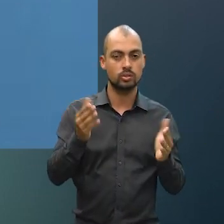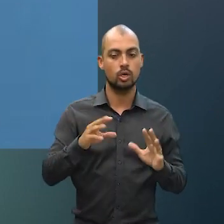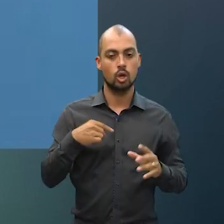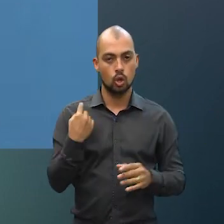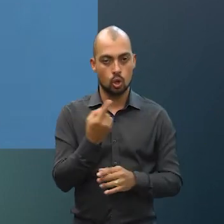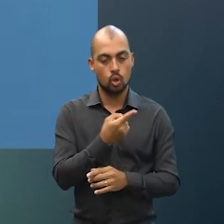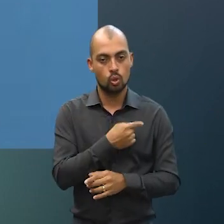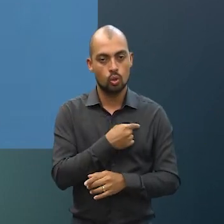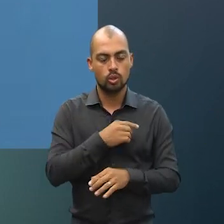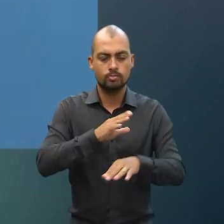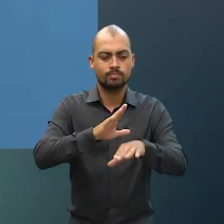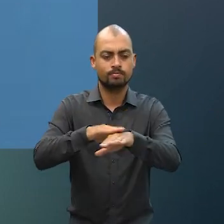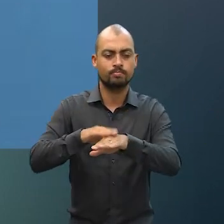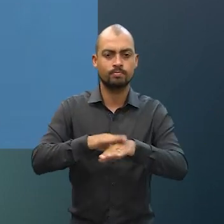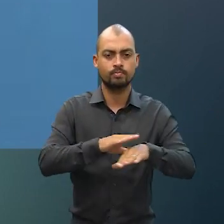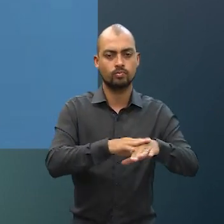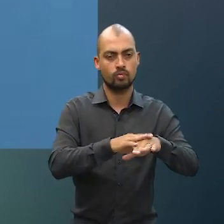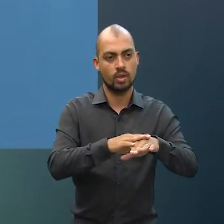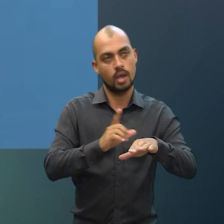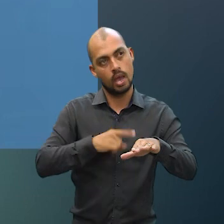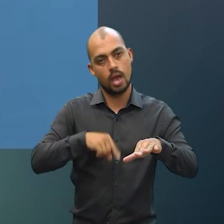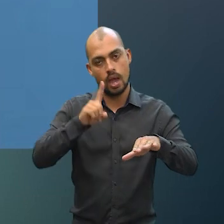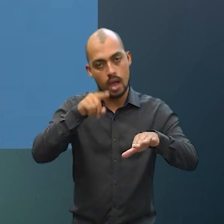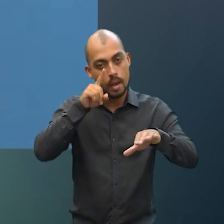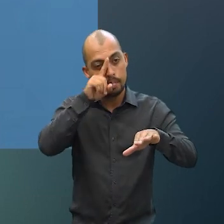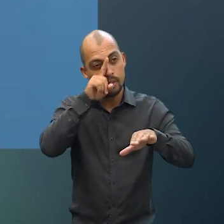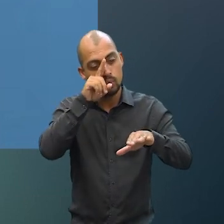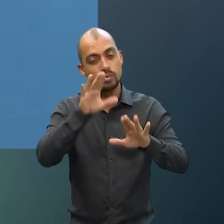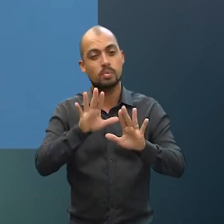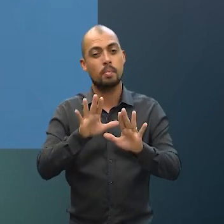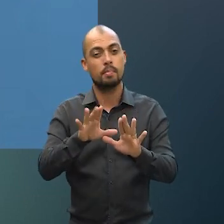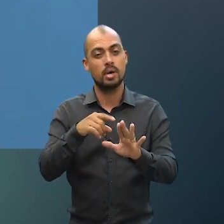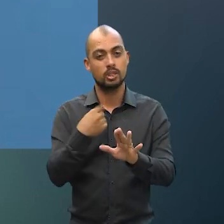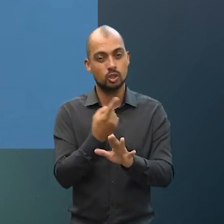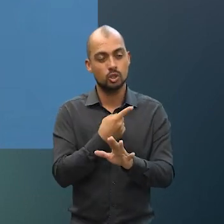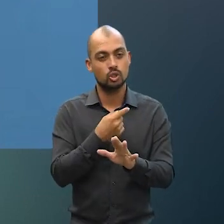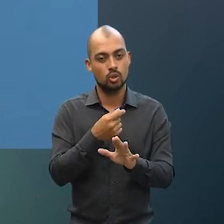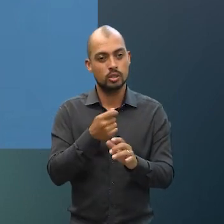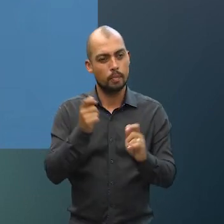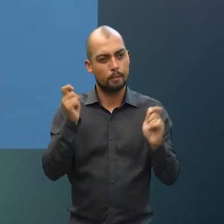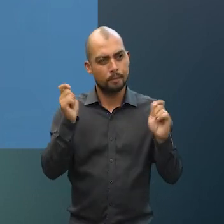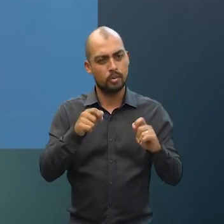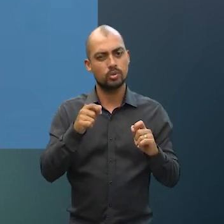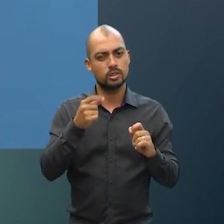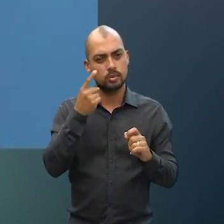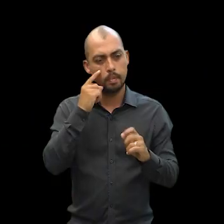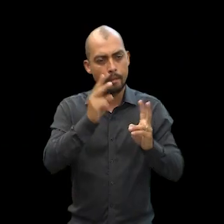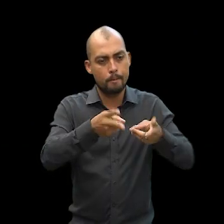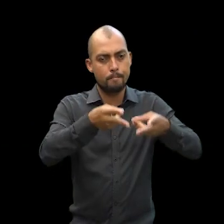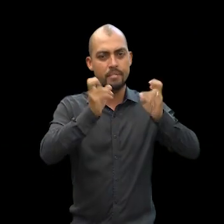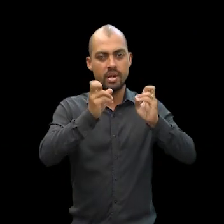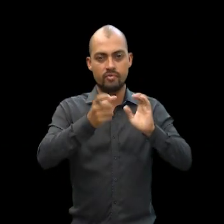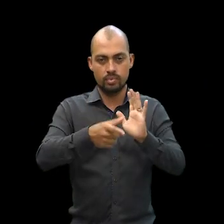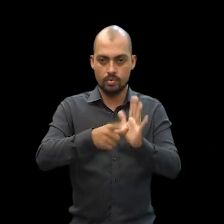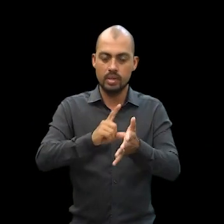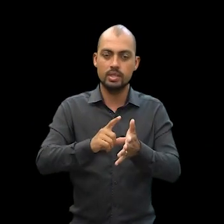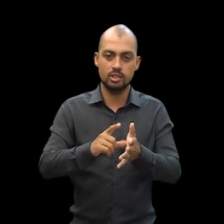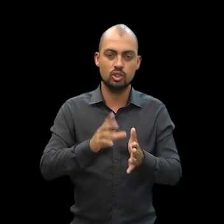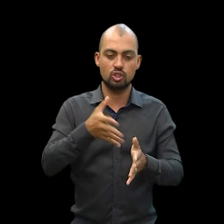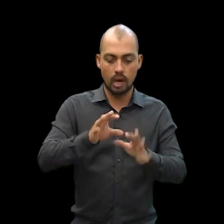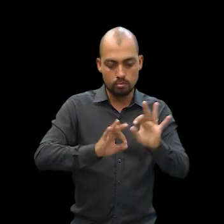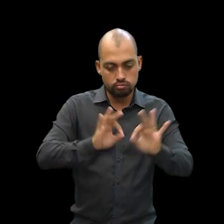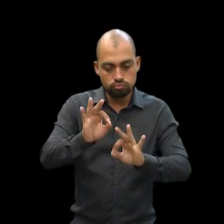aqui, apesar de arriscado, estava dentro do radar, estava dentro do nosso plano desde o